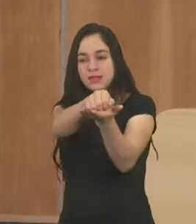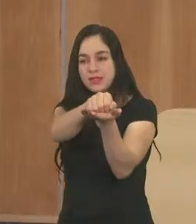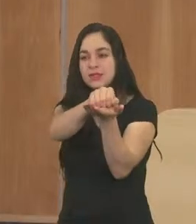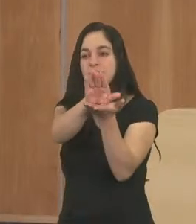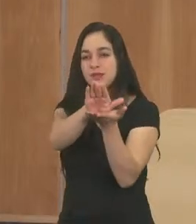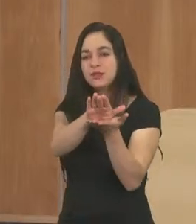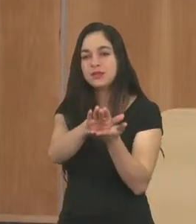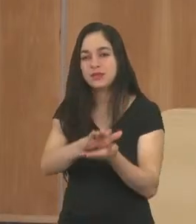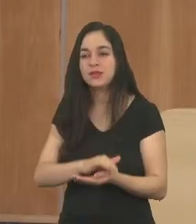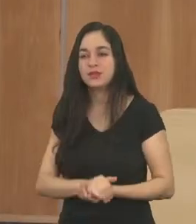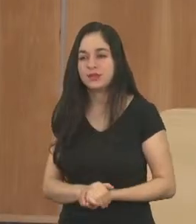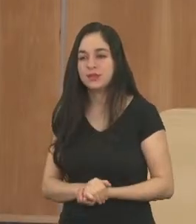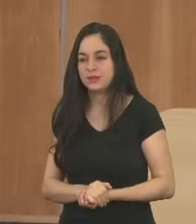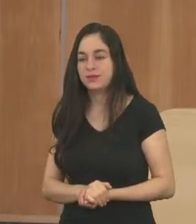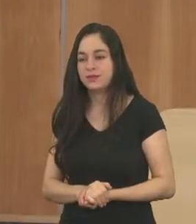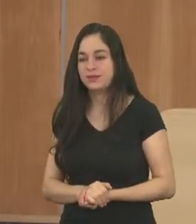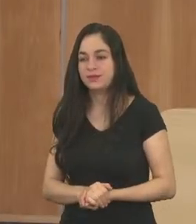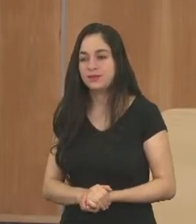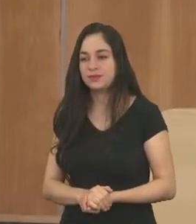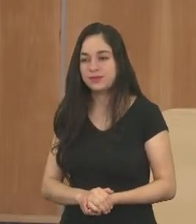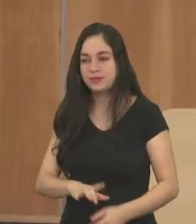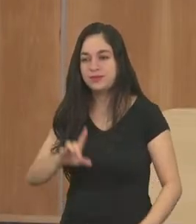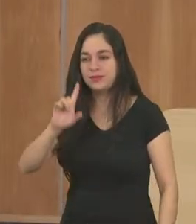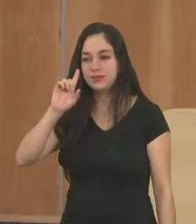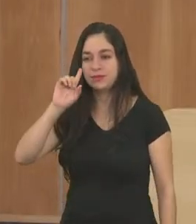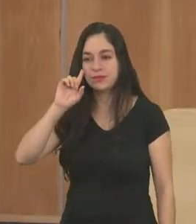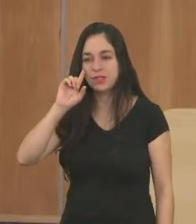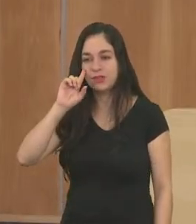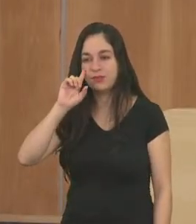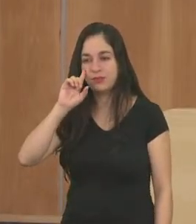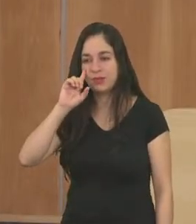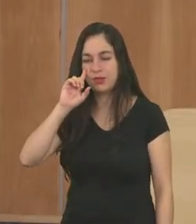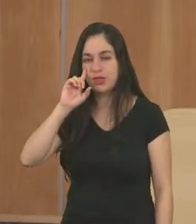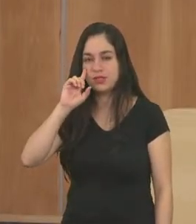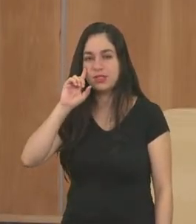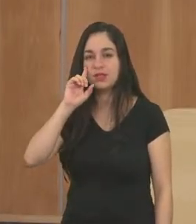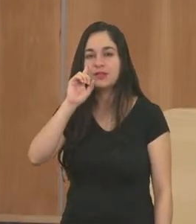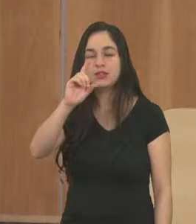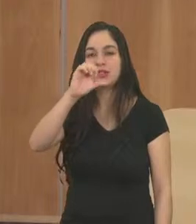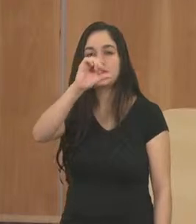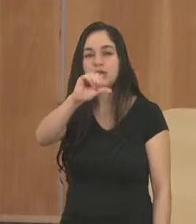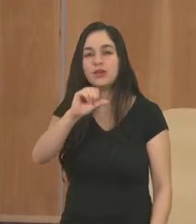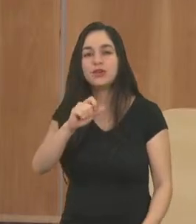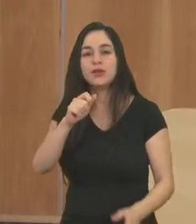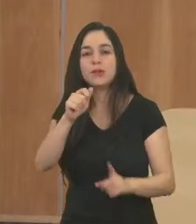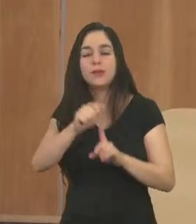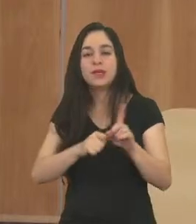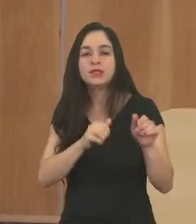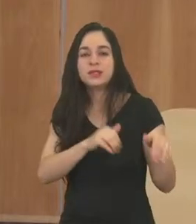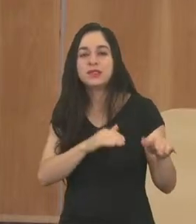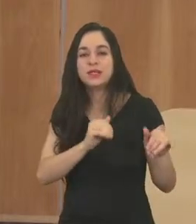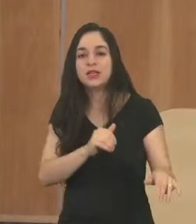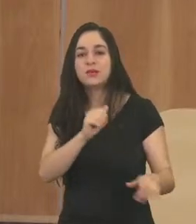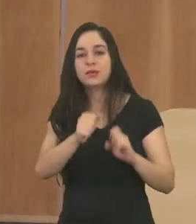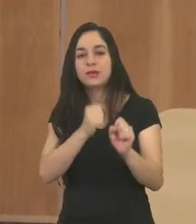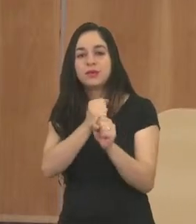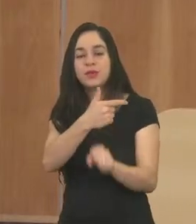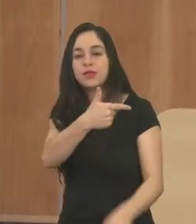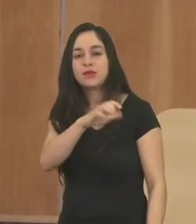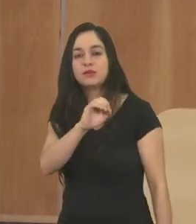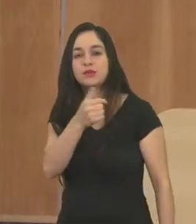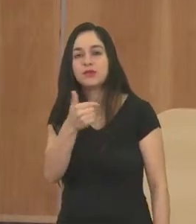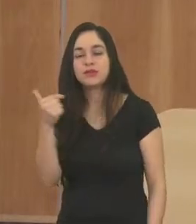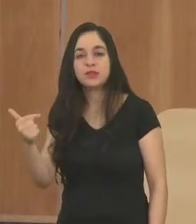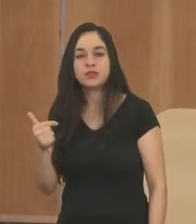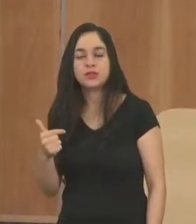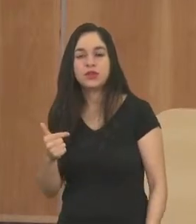demissões. No dia 9 de setembro de 2022, os trabalhadores da Avibras entram